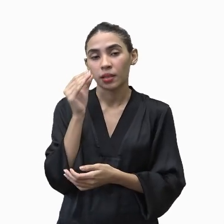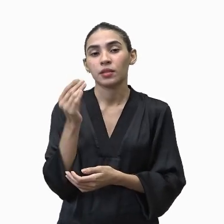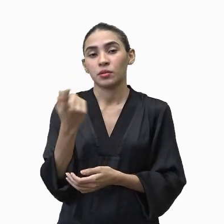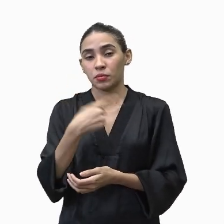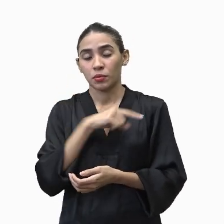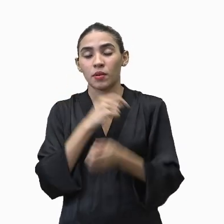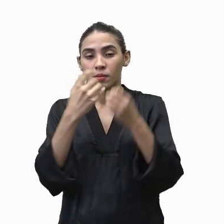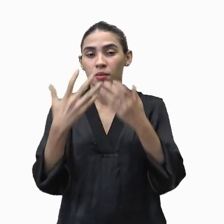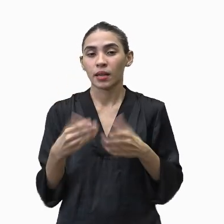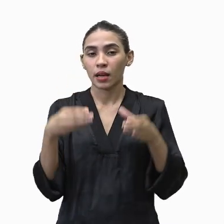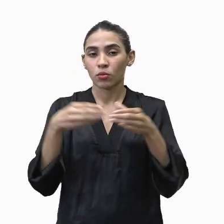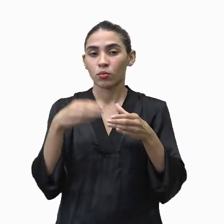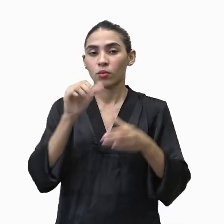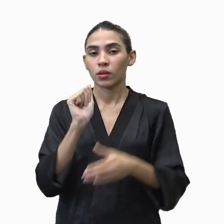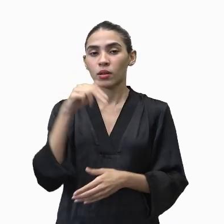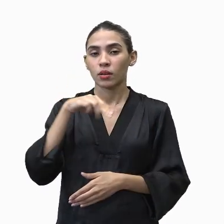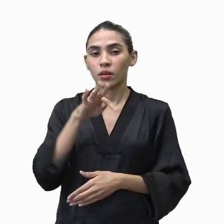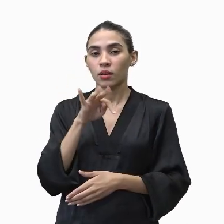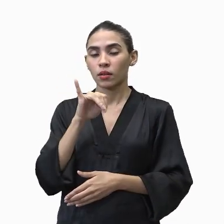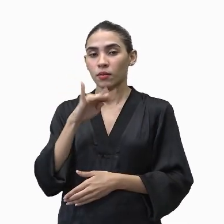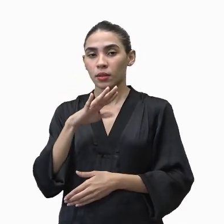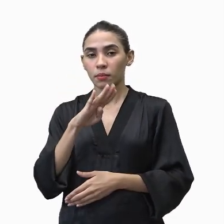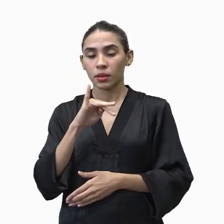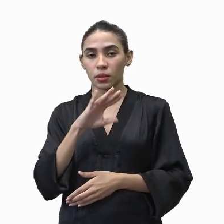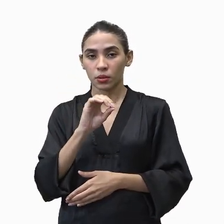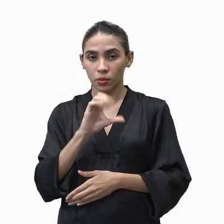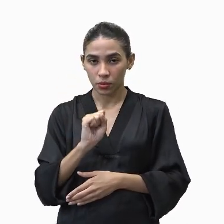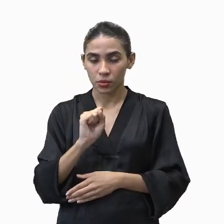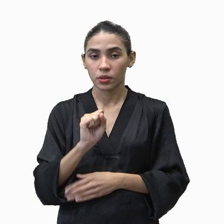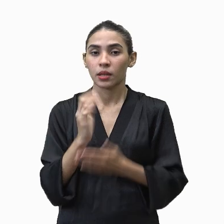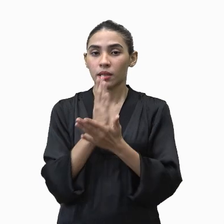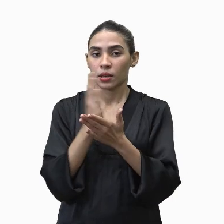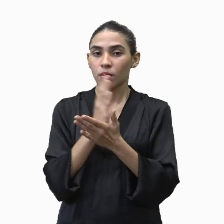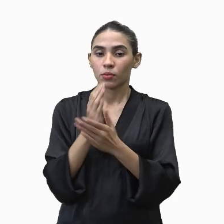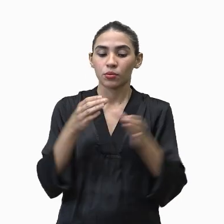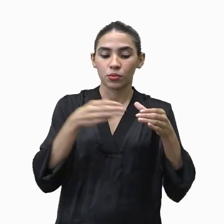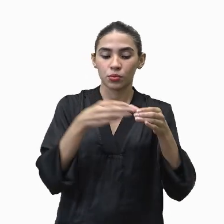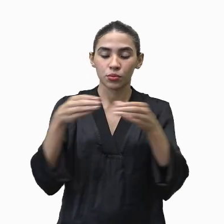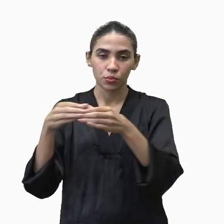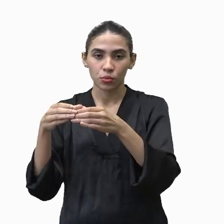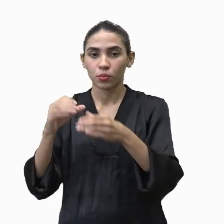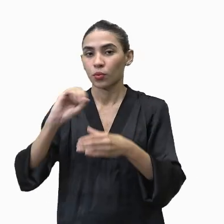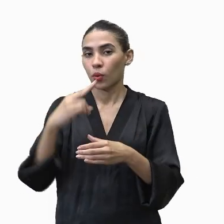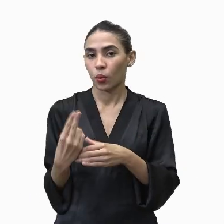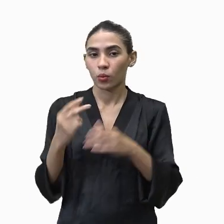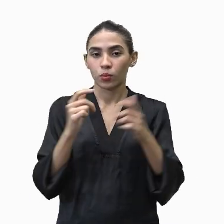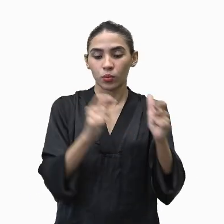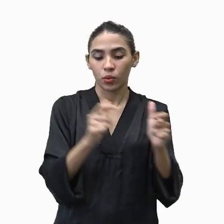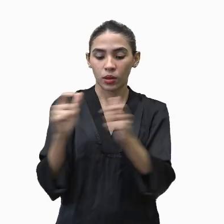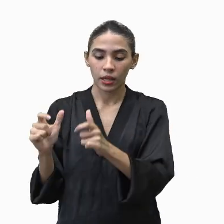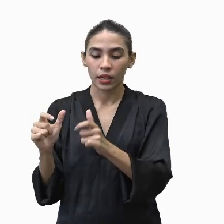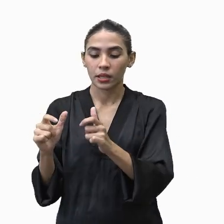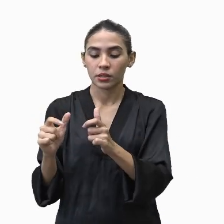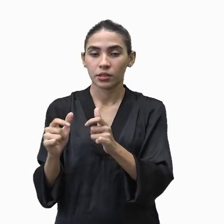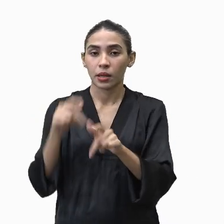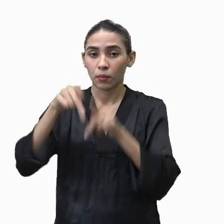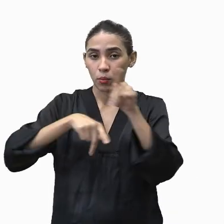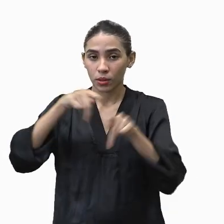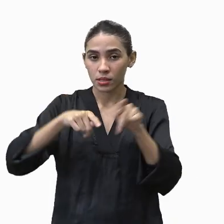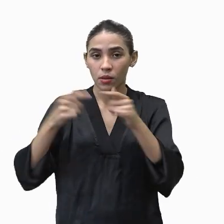esses indivíduos. E em algumas populações, em alguns locais de populações